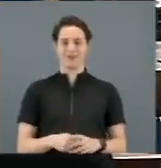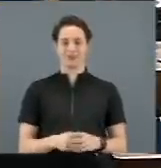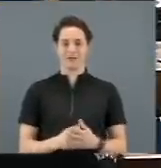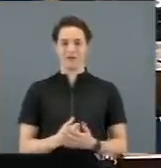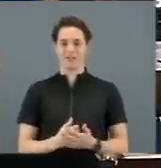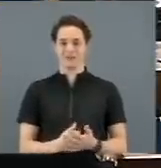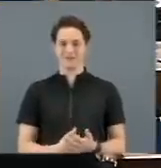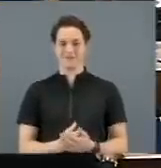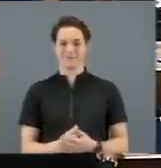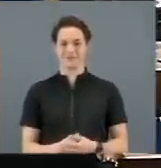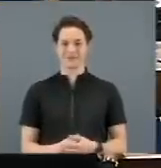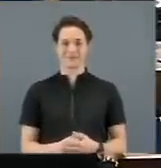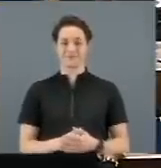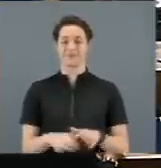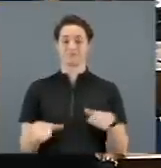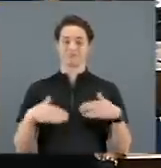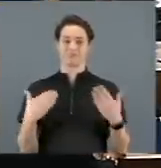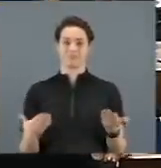Dona Hilda,